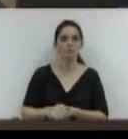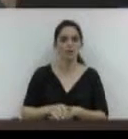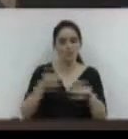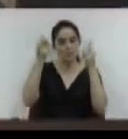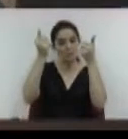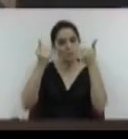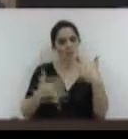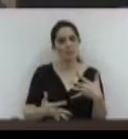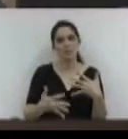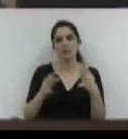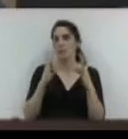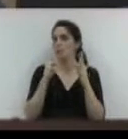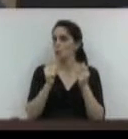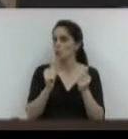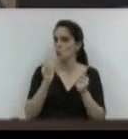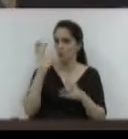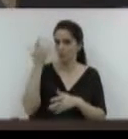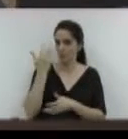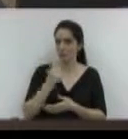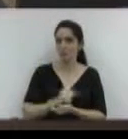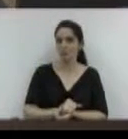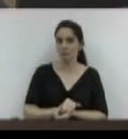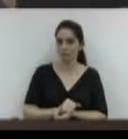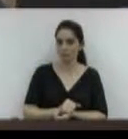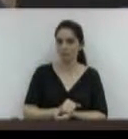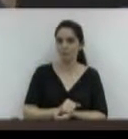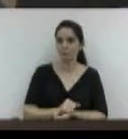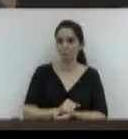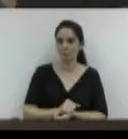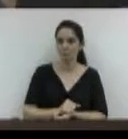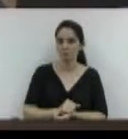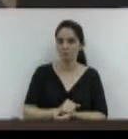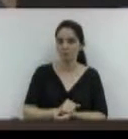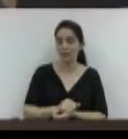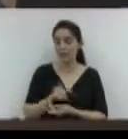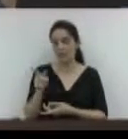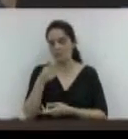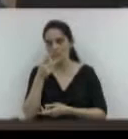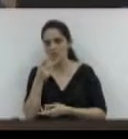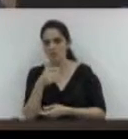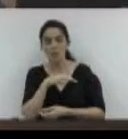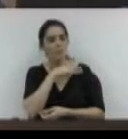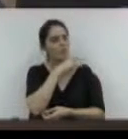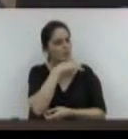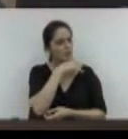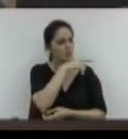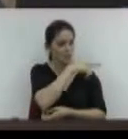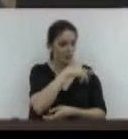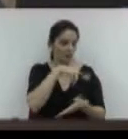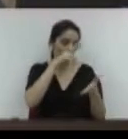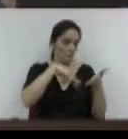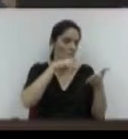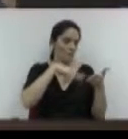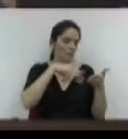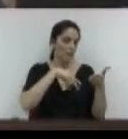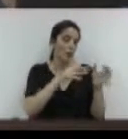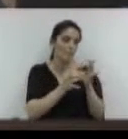está acontecendo. Olha, Tigrão, eu li os seus projetos. Eu dei um puxão de orelha.